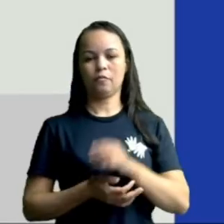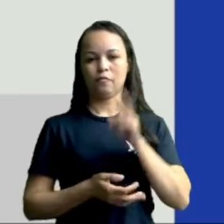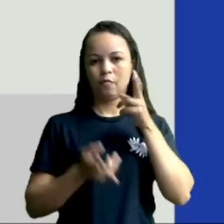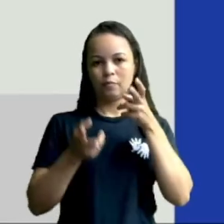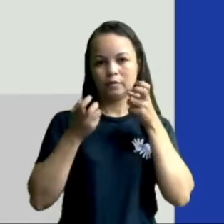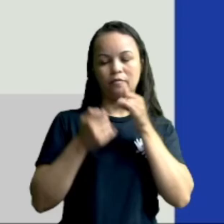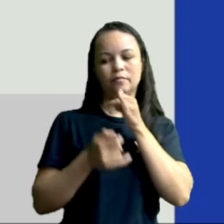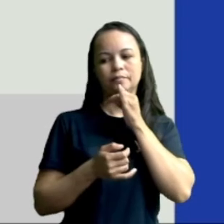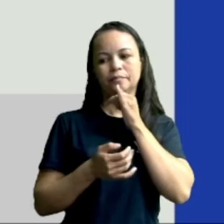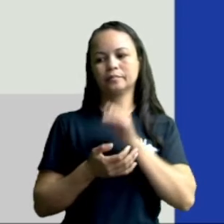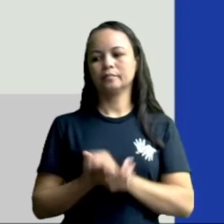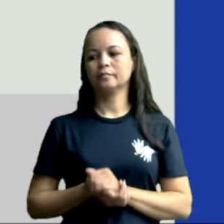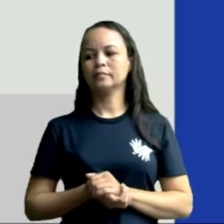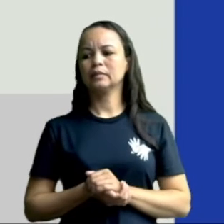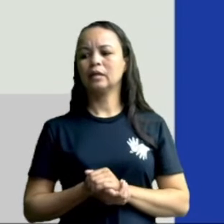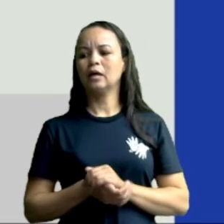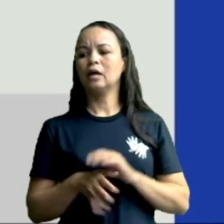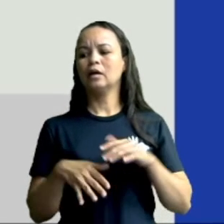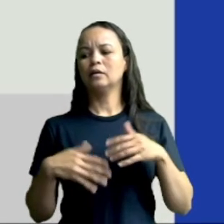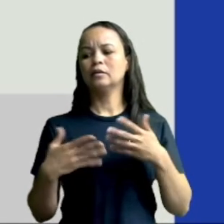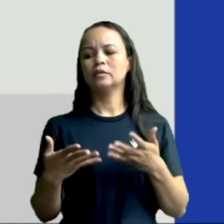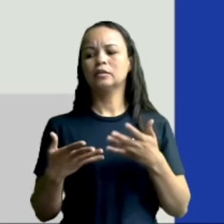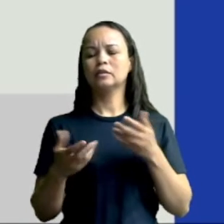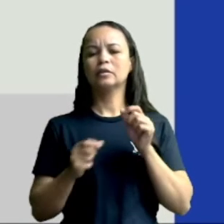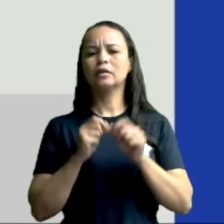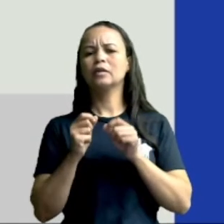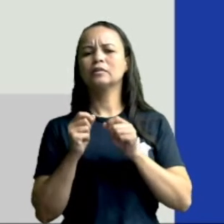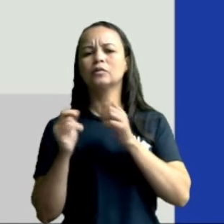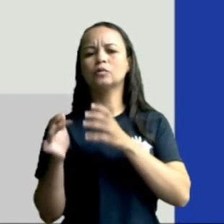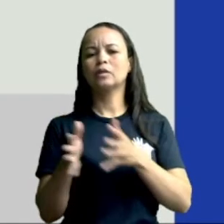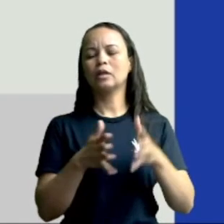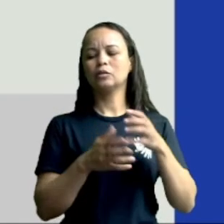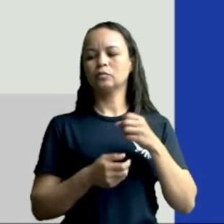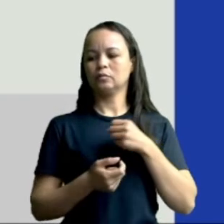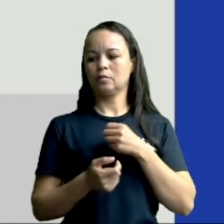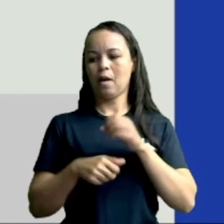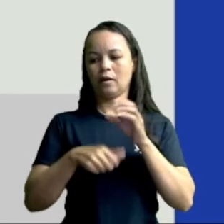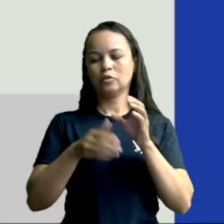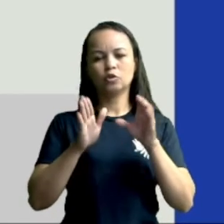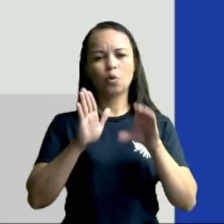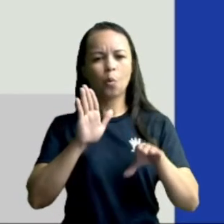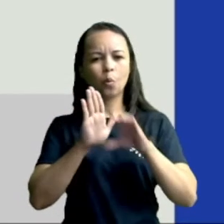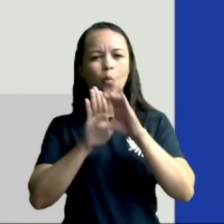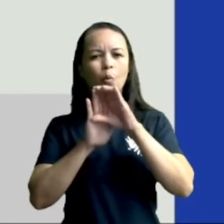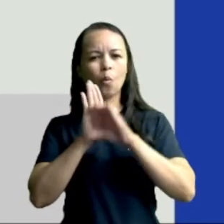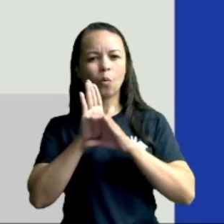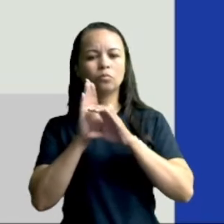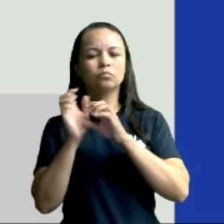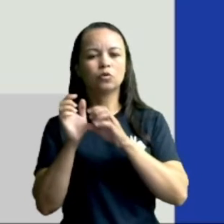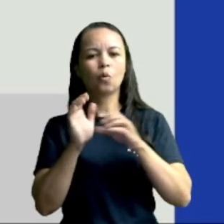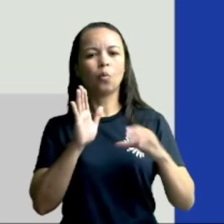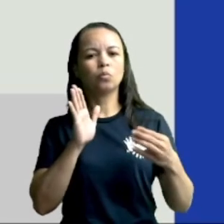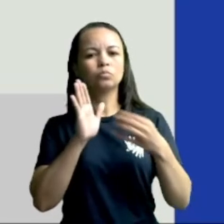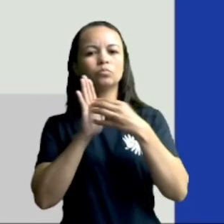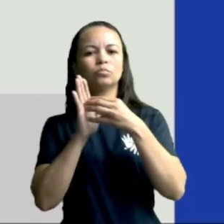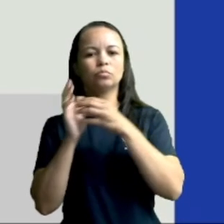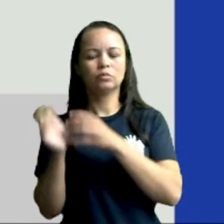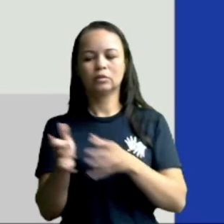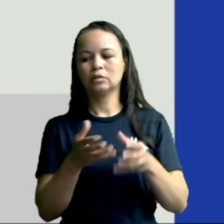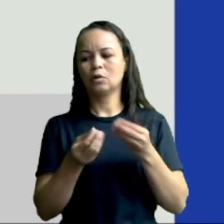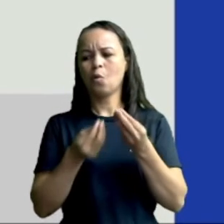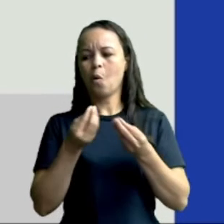exemplos, ó. Que ciudad te gustou mais? Quem ganhou el concurso? Quanto esperei por este dia?